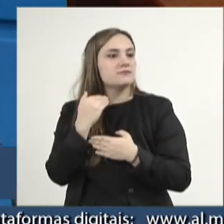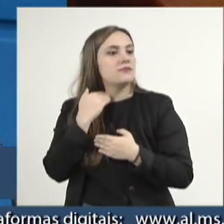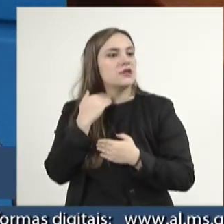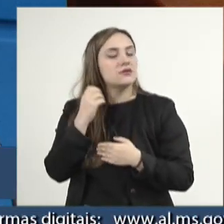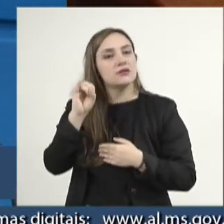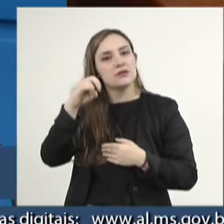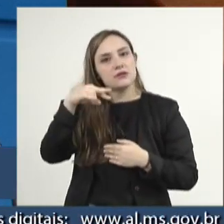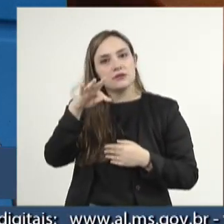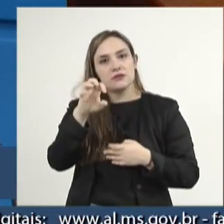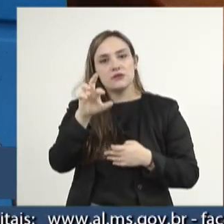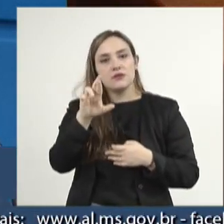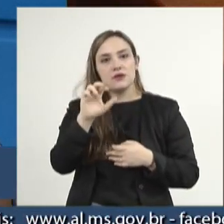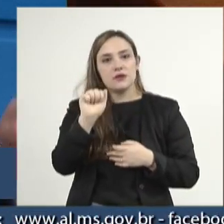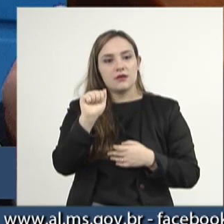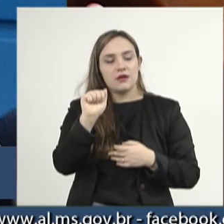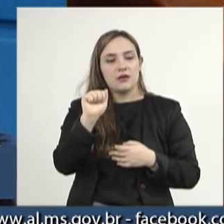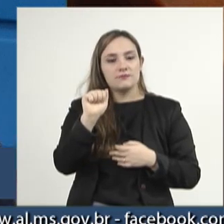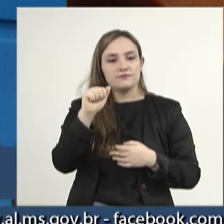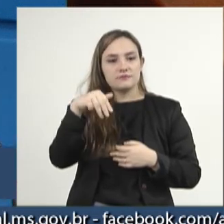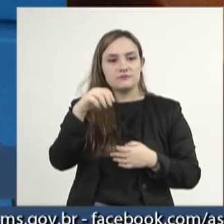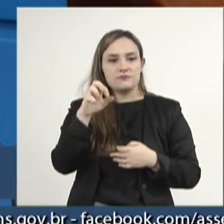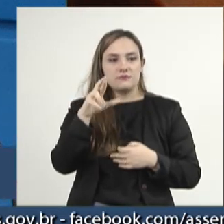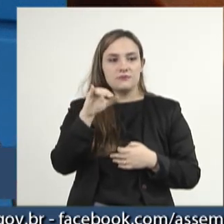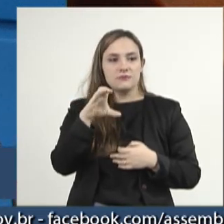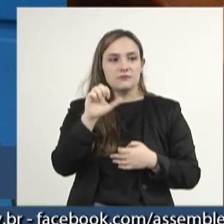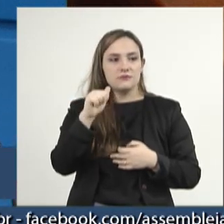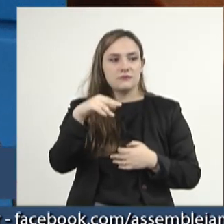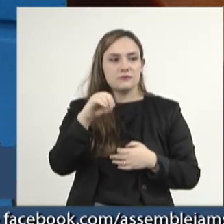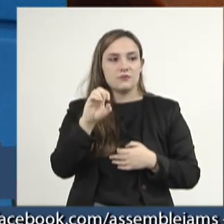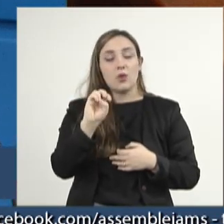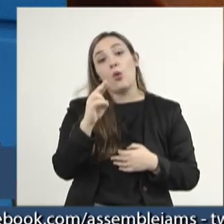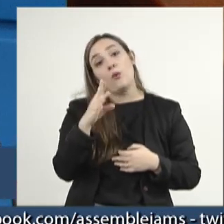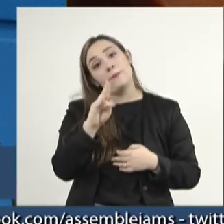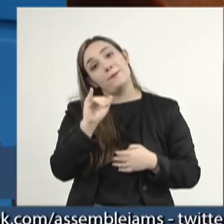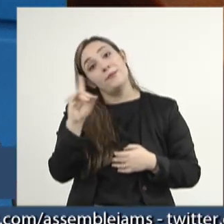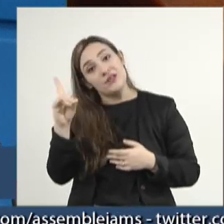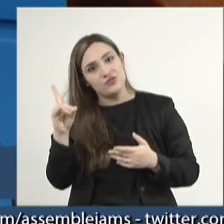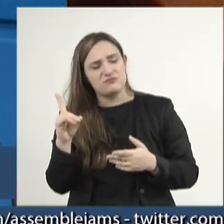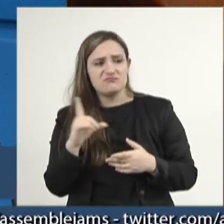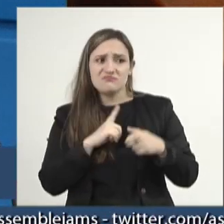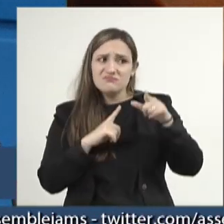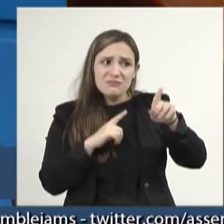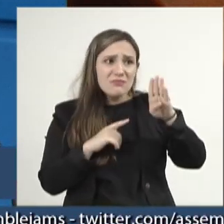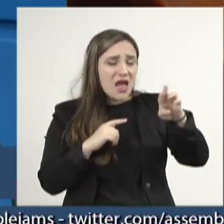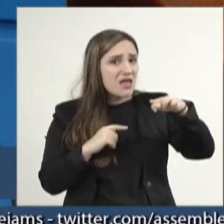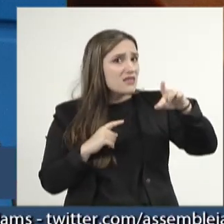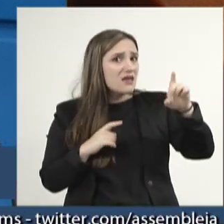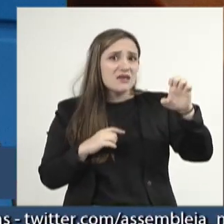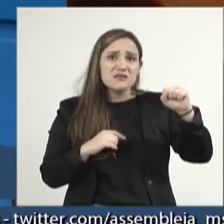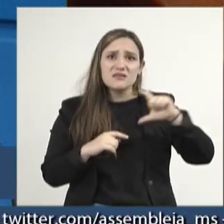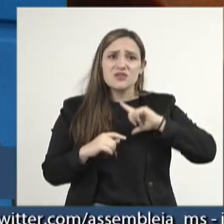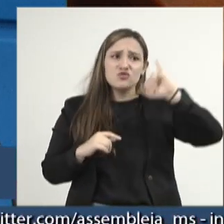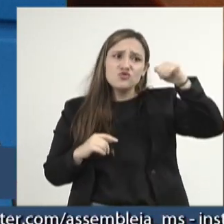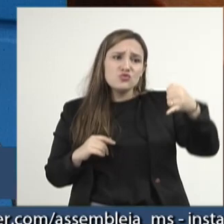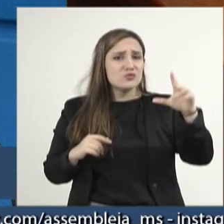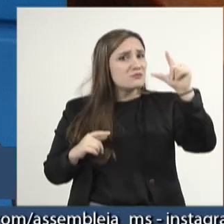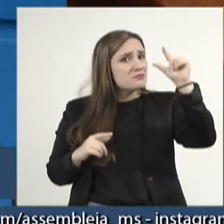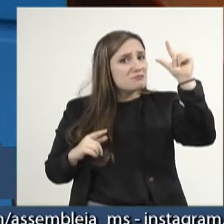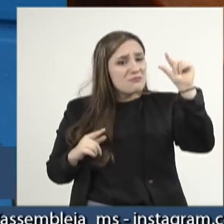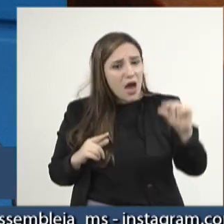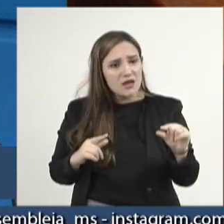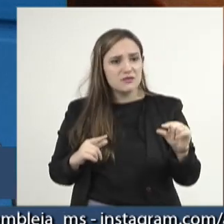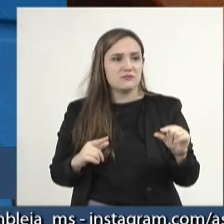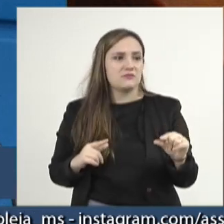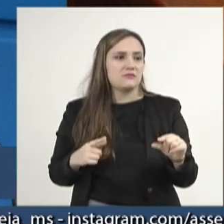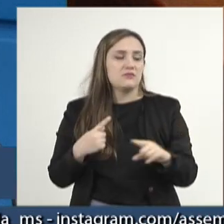Interamericano de Desenvolvimento, junto ao BID, que, não obstante, nós teríamos ainda a contratação de recursos